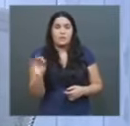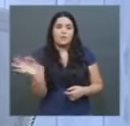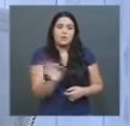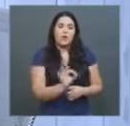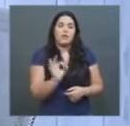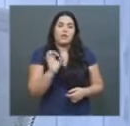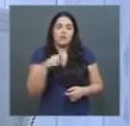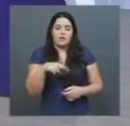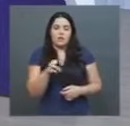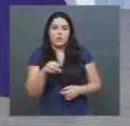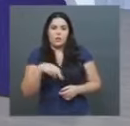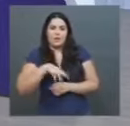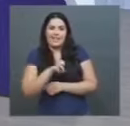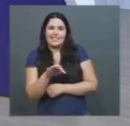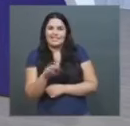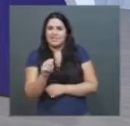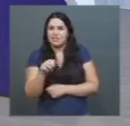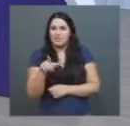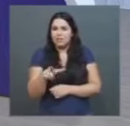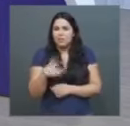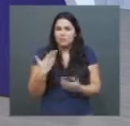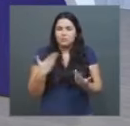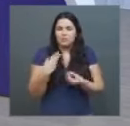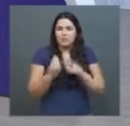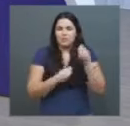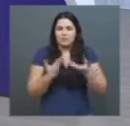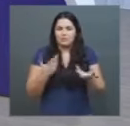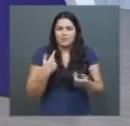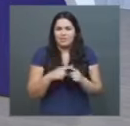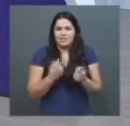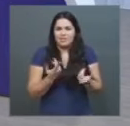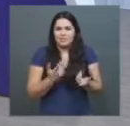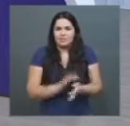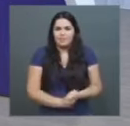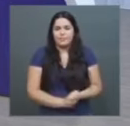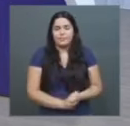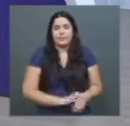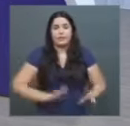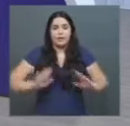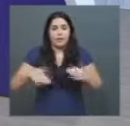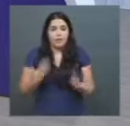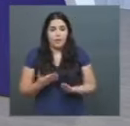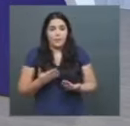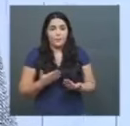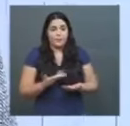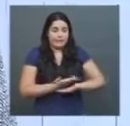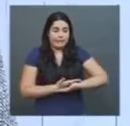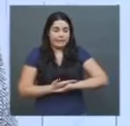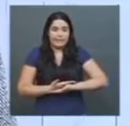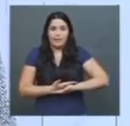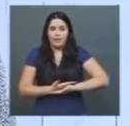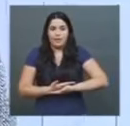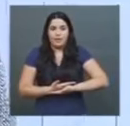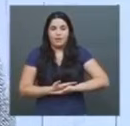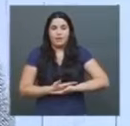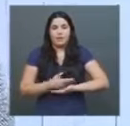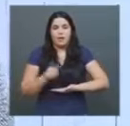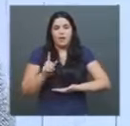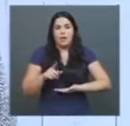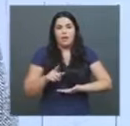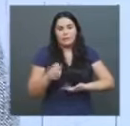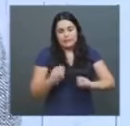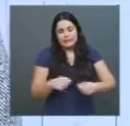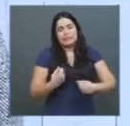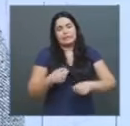pode entender? Na verdade, é o período de maior vulnerabilidade da criança, né? Inclusive, é o que requer